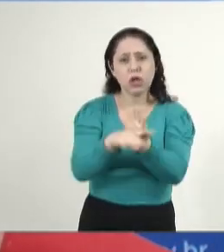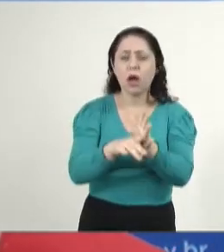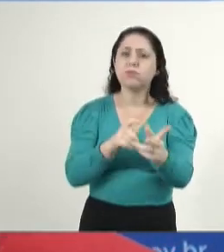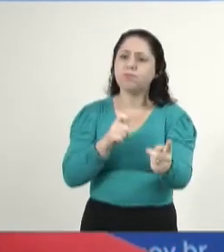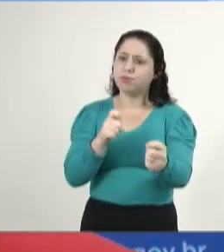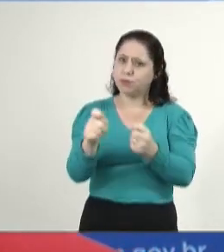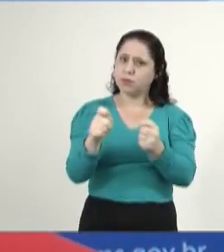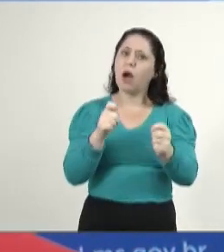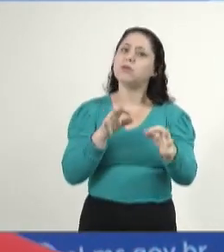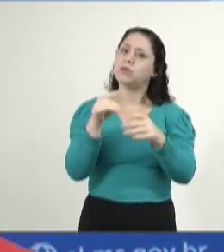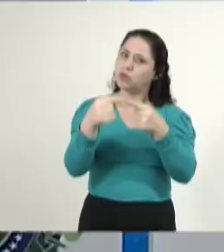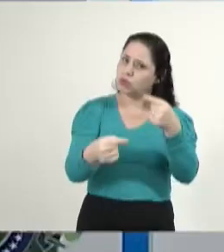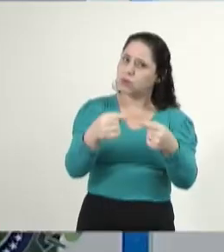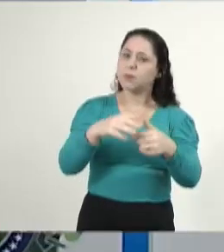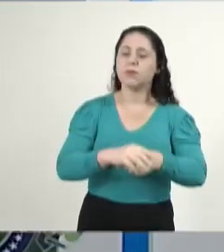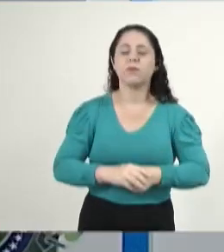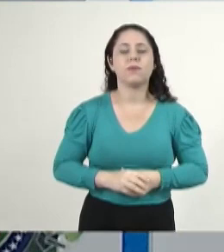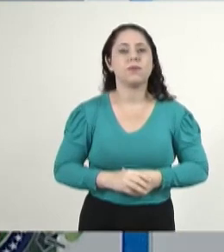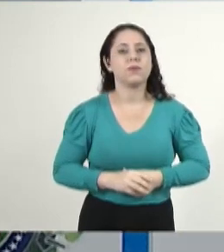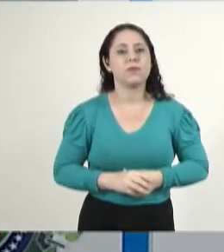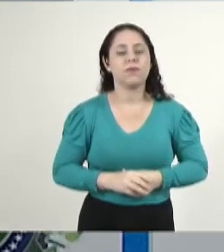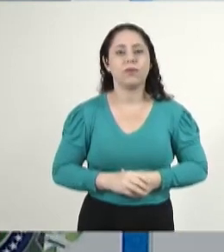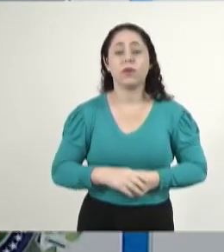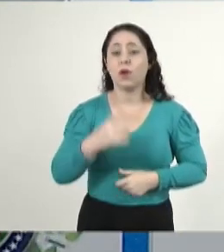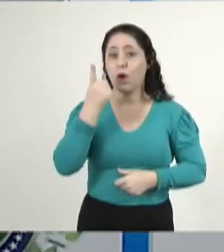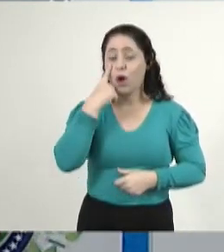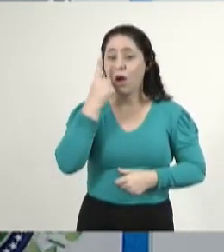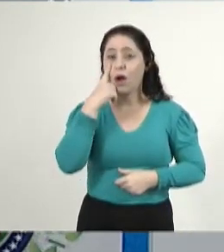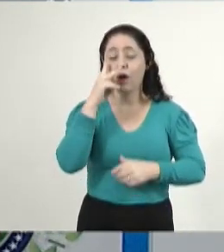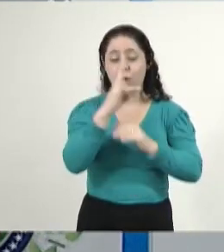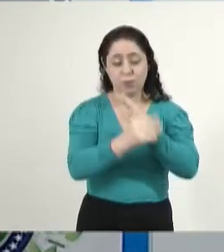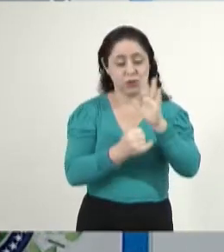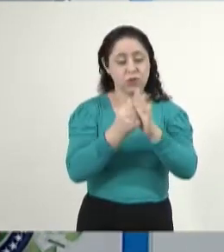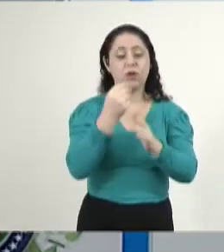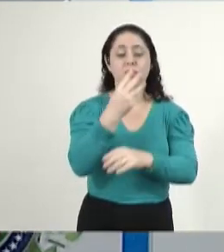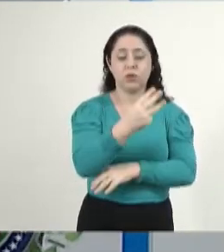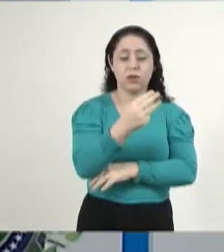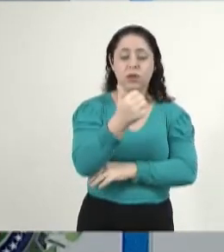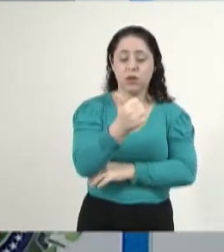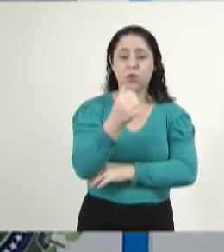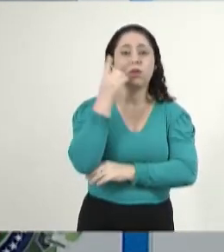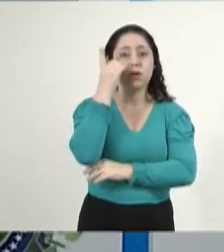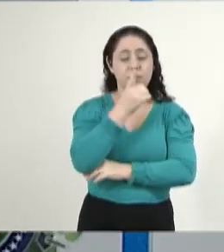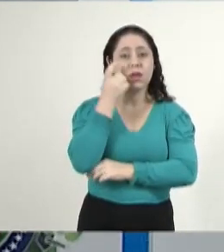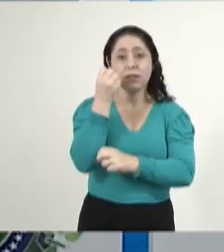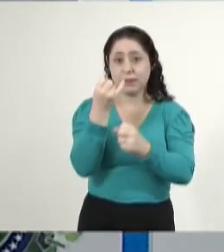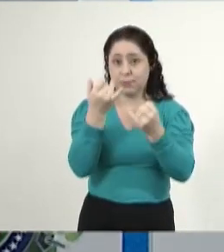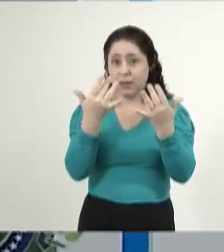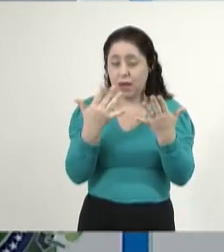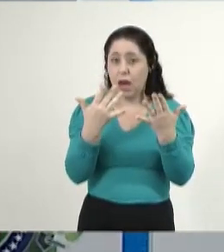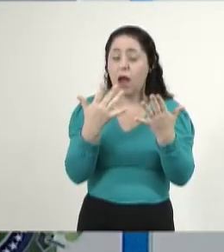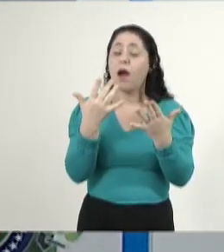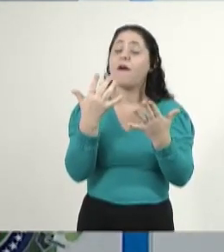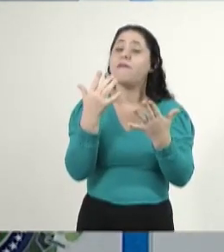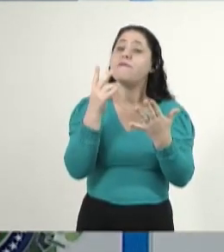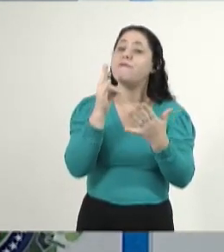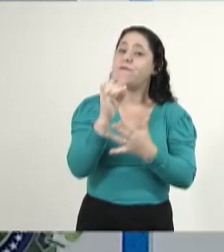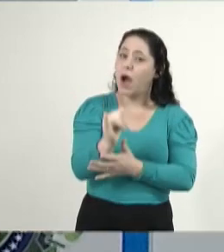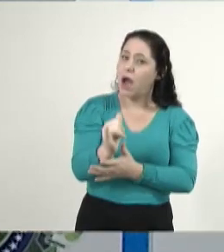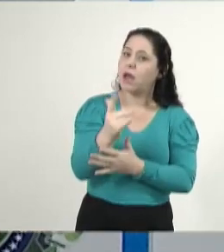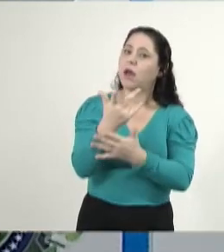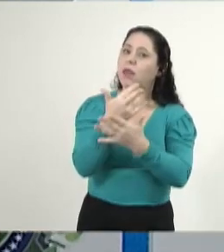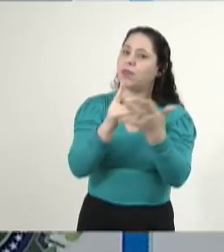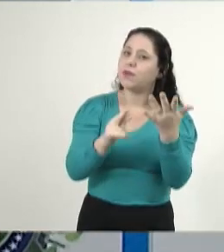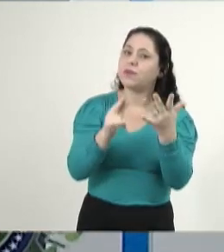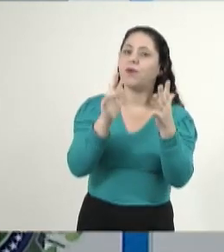de arrumação nessa discussão. O projeto de lei 31, aí, que o deputado acabou de comentar, ainda vai passar pela